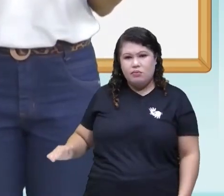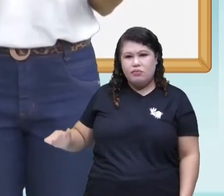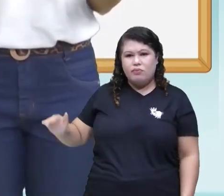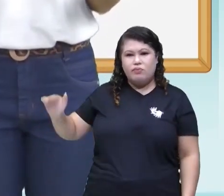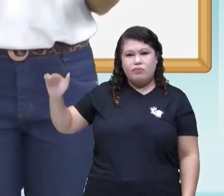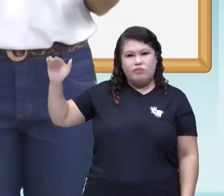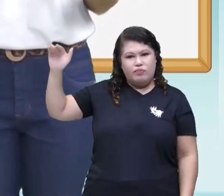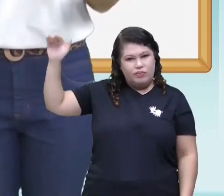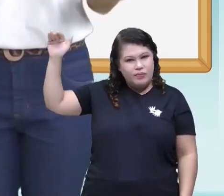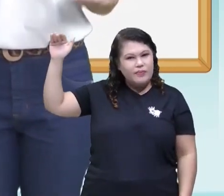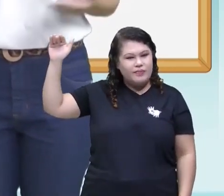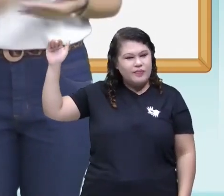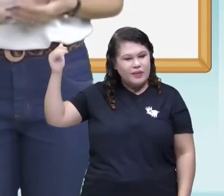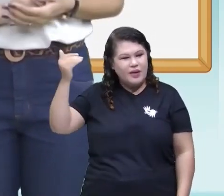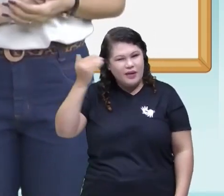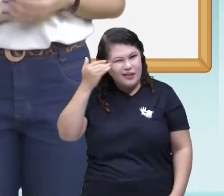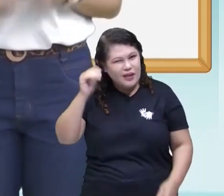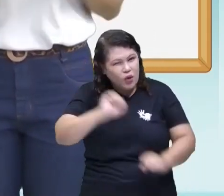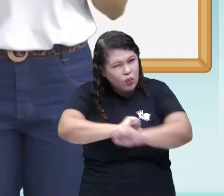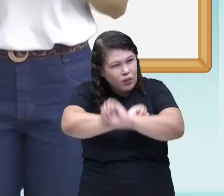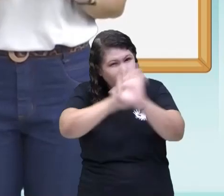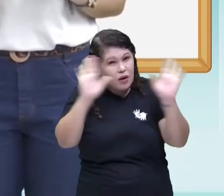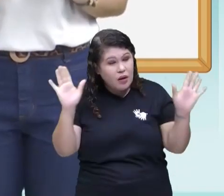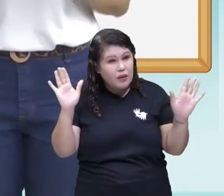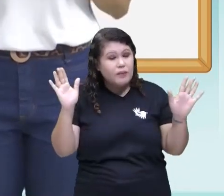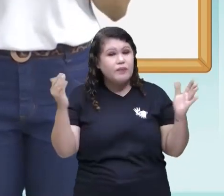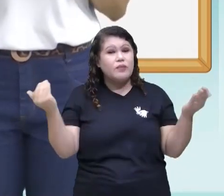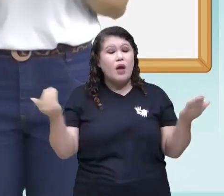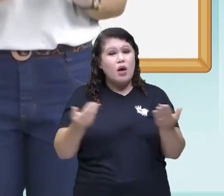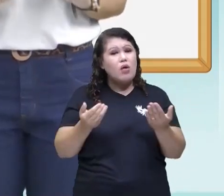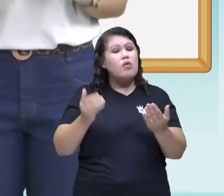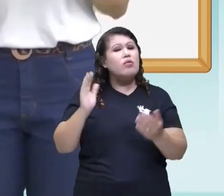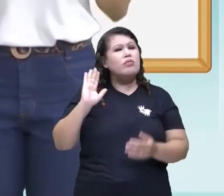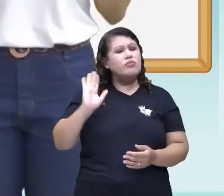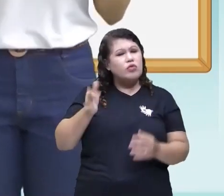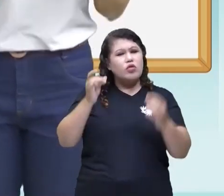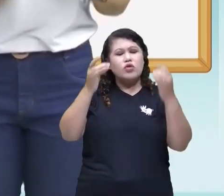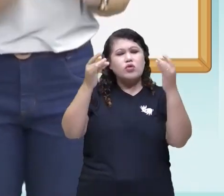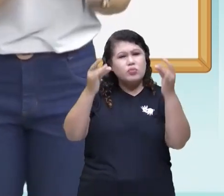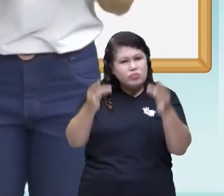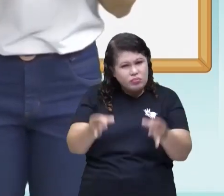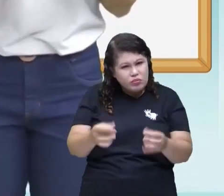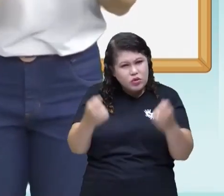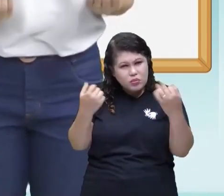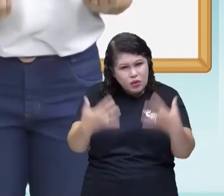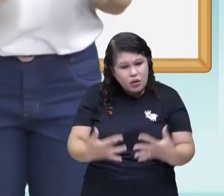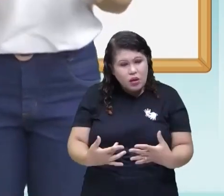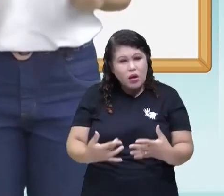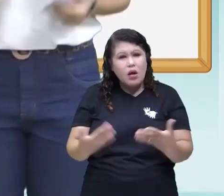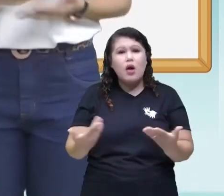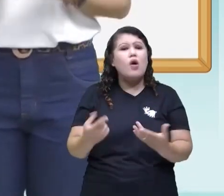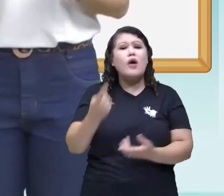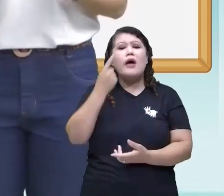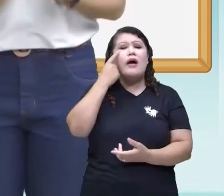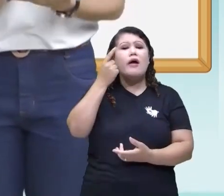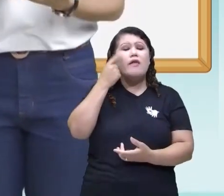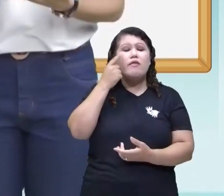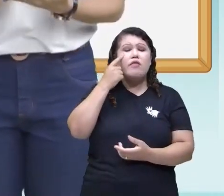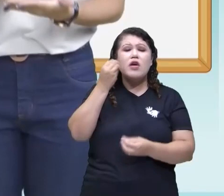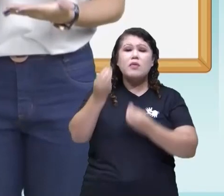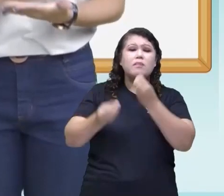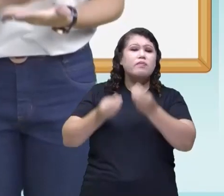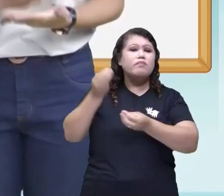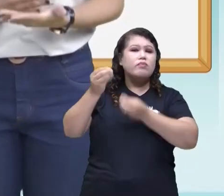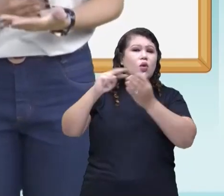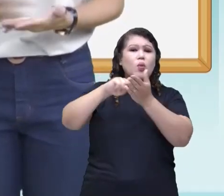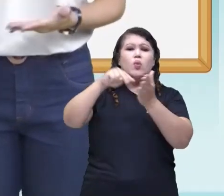humano, entenderam? Então agora, crianças, que nós já desvendamos essa parte, vamos olhar direitinho o que significa cada